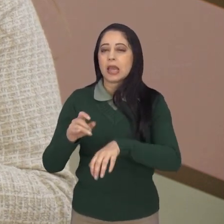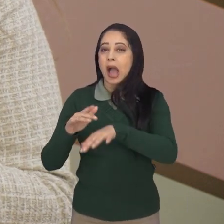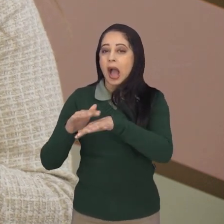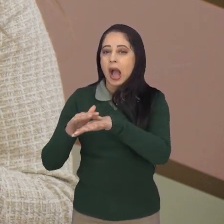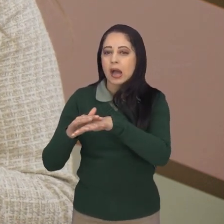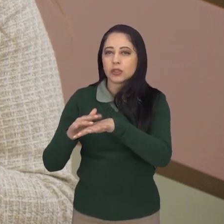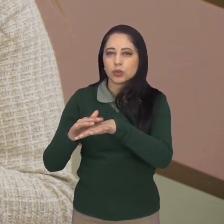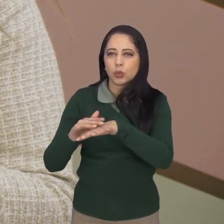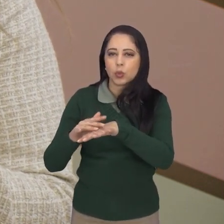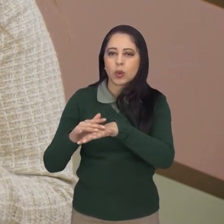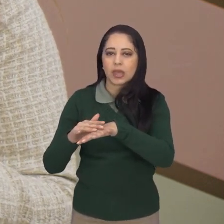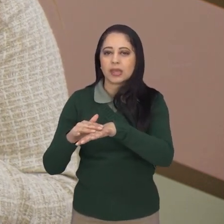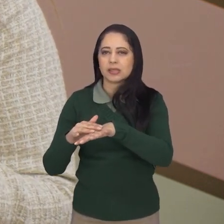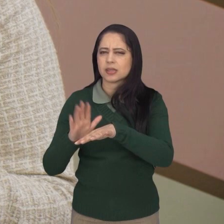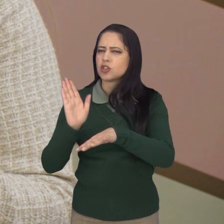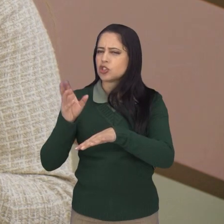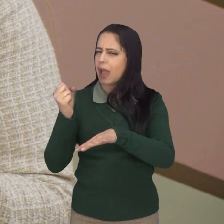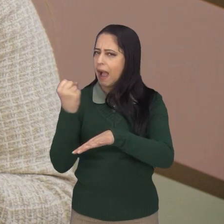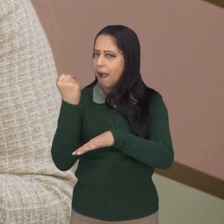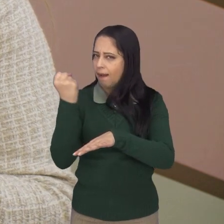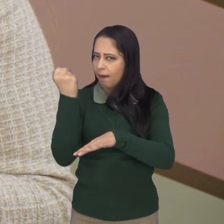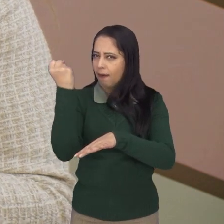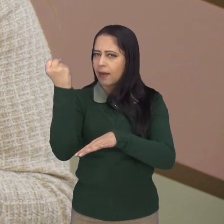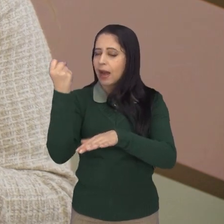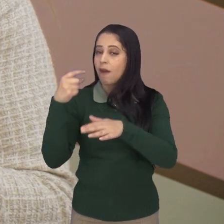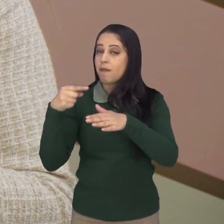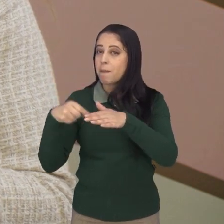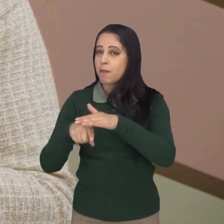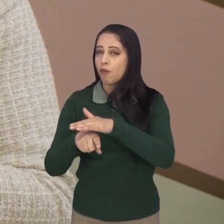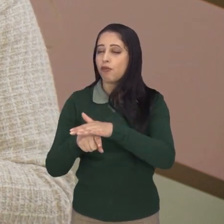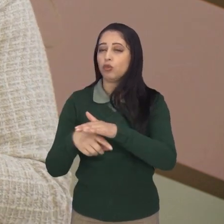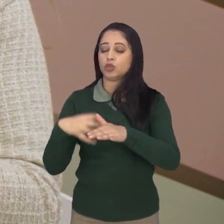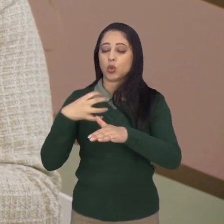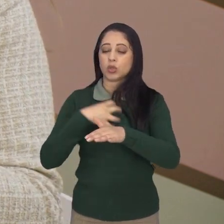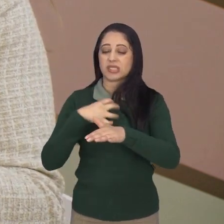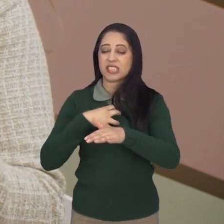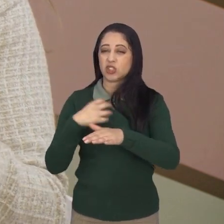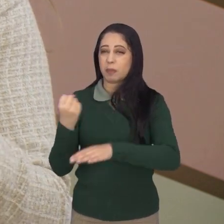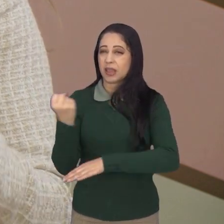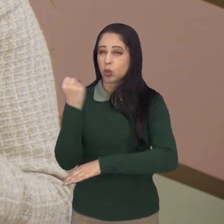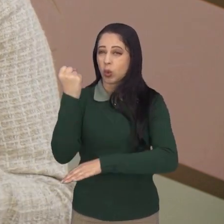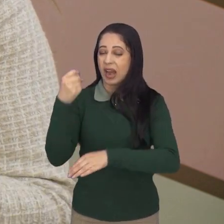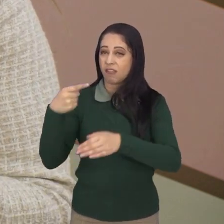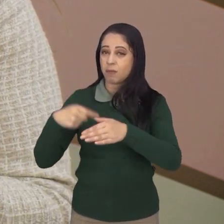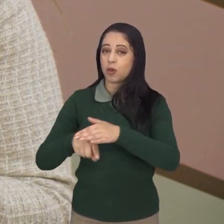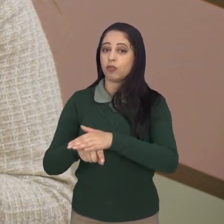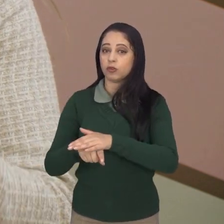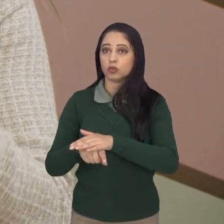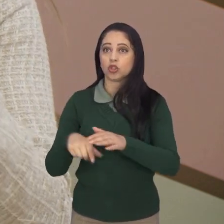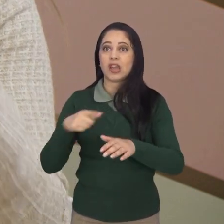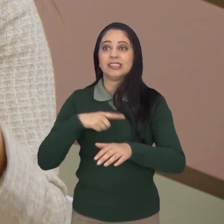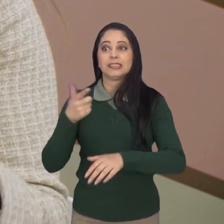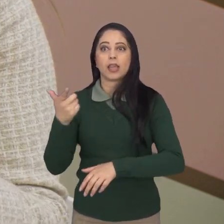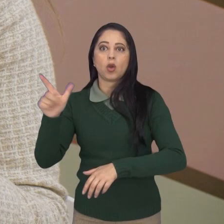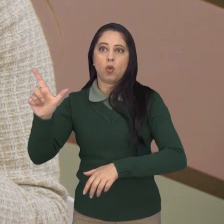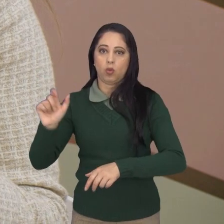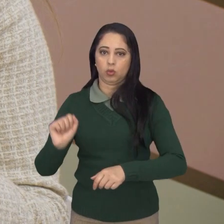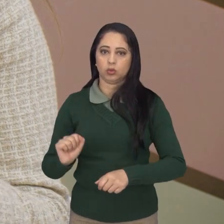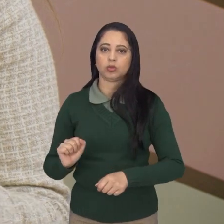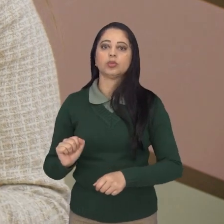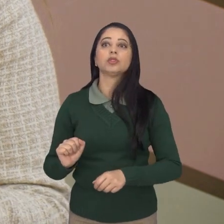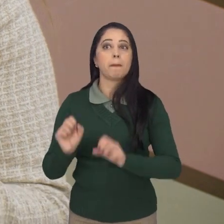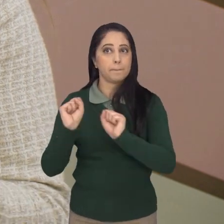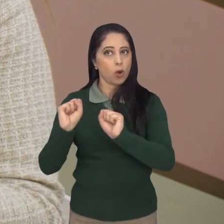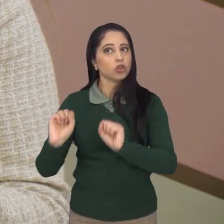vezes está numa fase mais avançada ou quando os sintomas não são só da forma típica, a gente tem outras manifestações